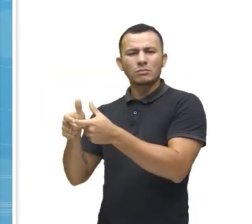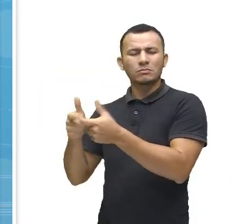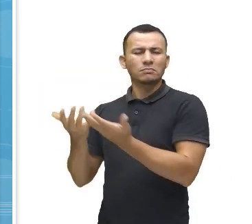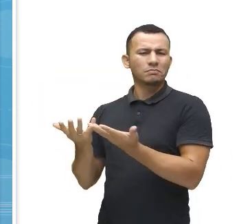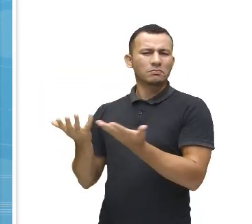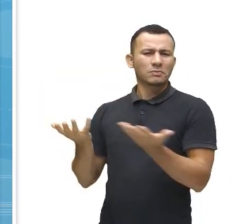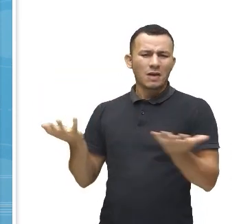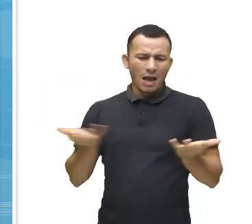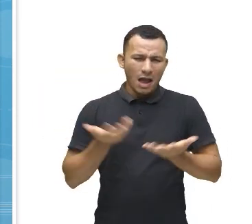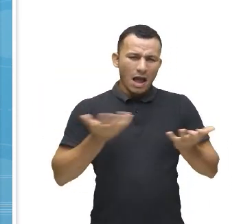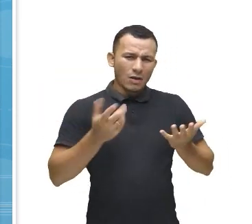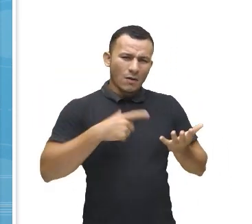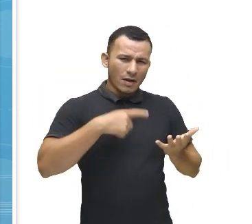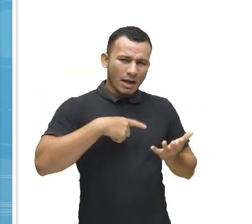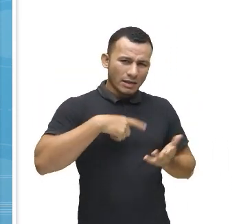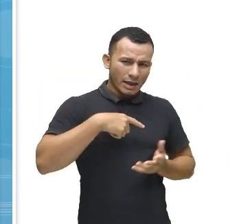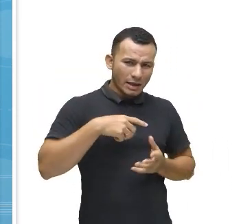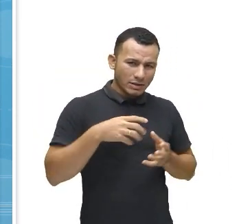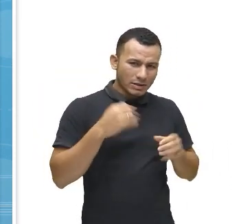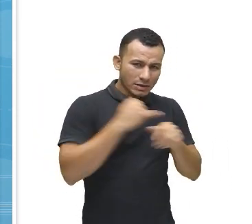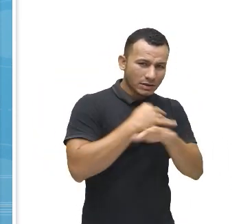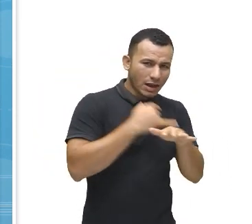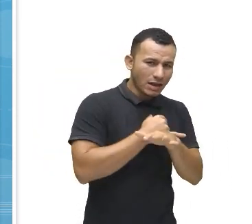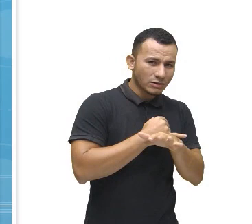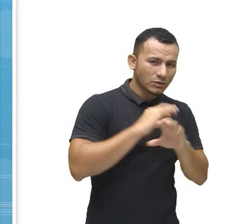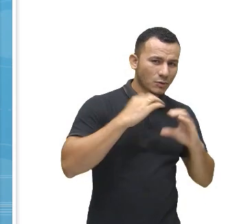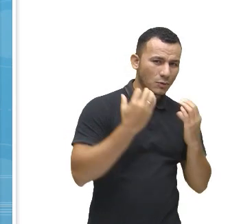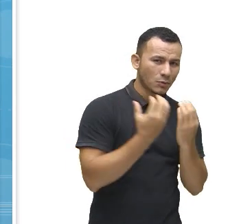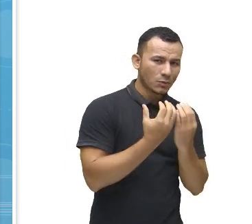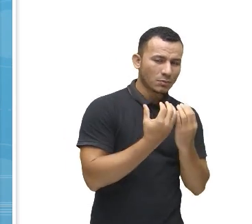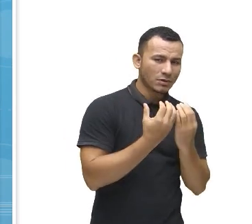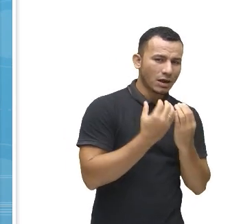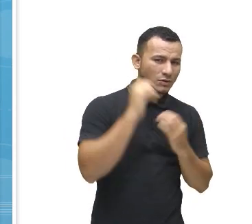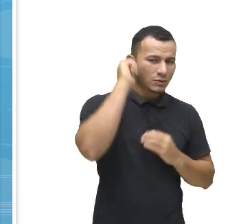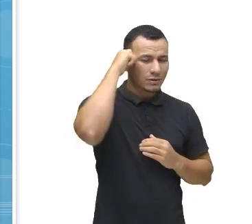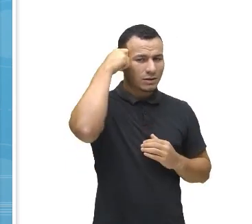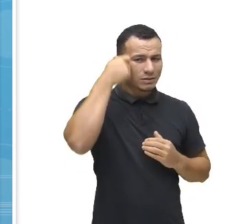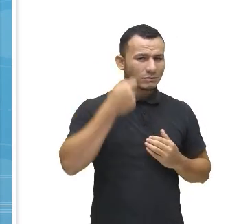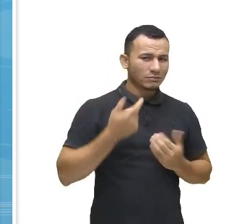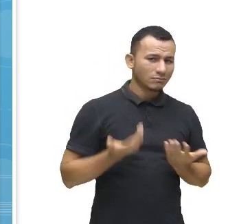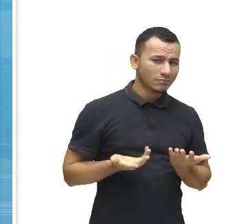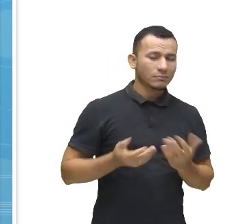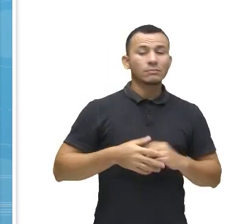senhor fala que existem quilombos nas cidades? Geralmente se instituía, gente,